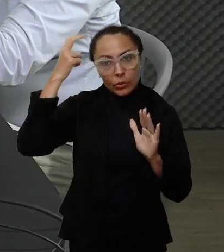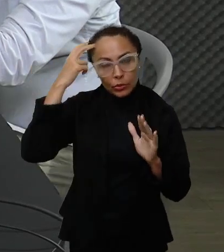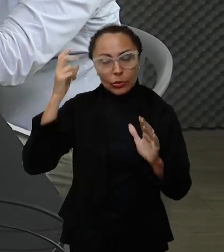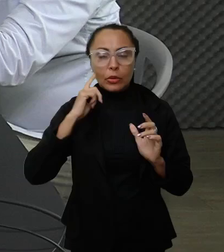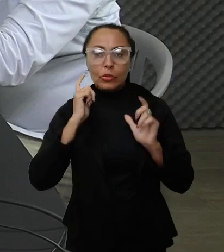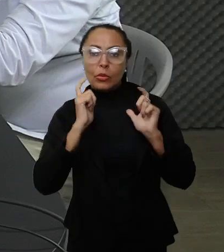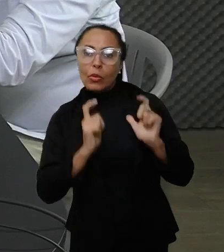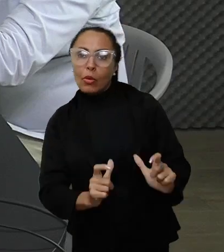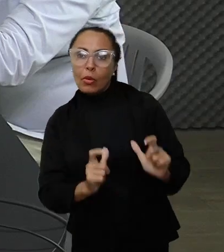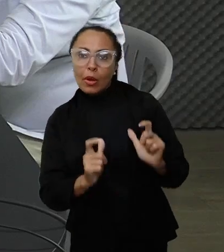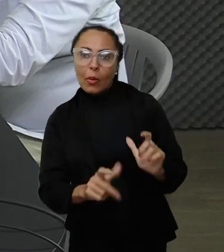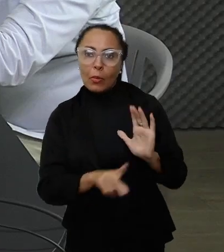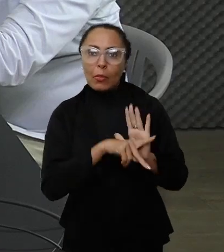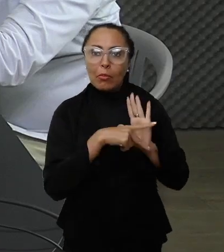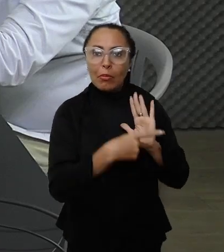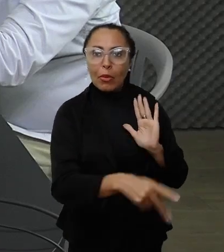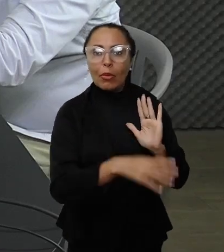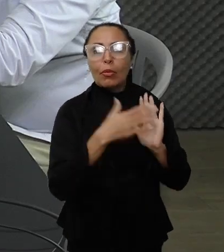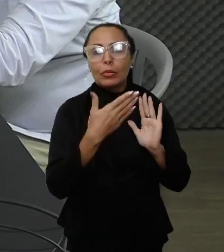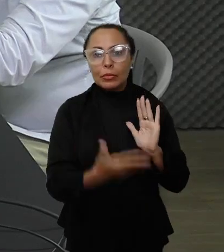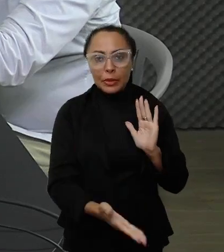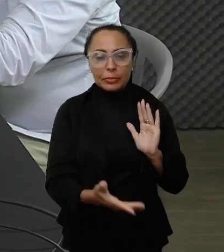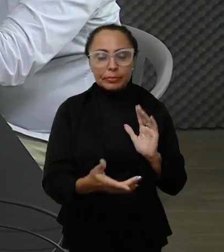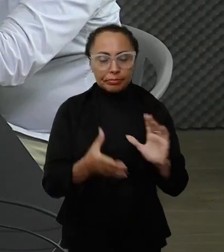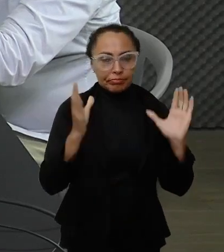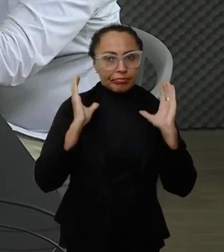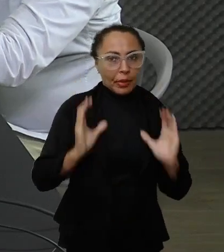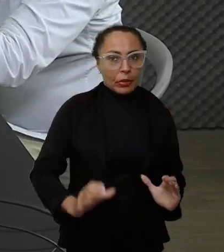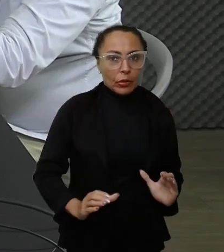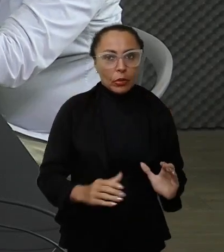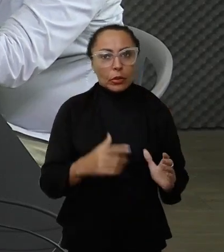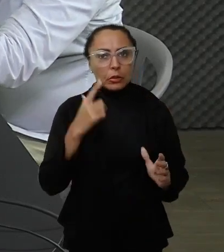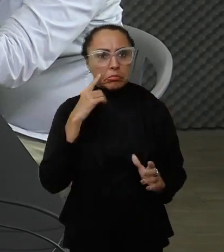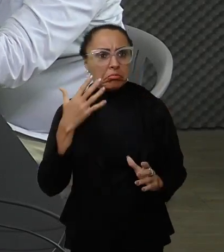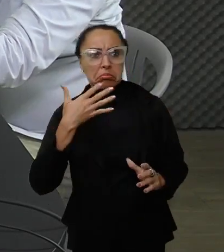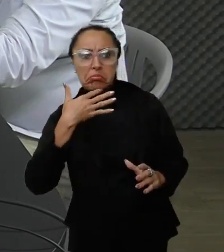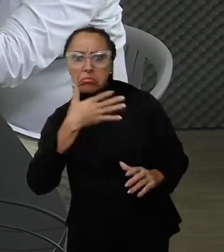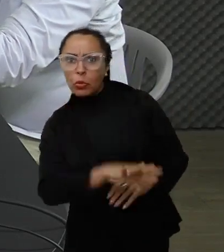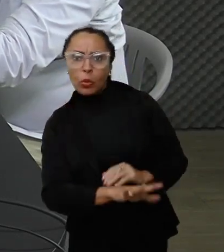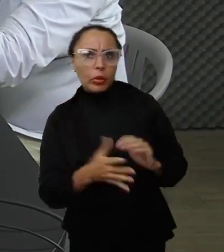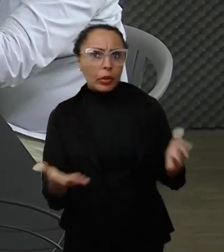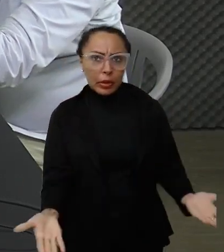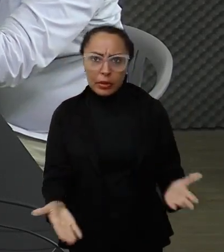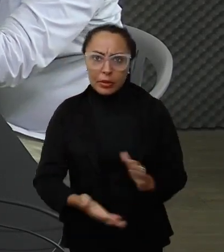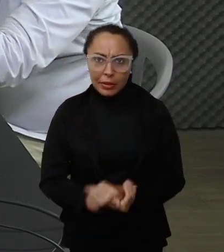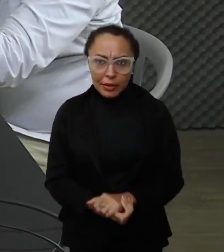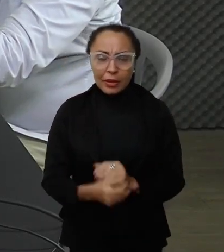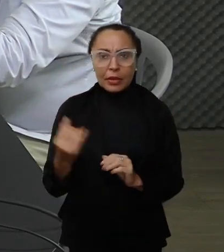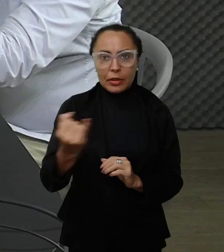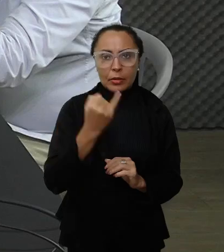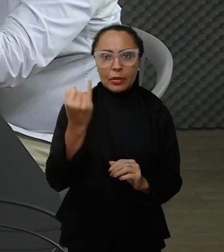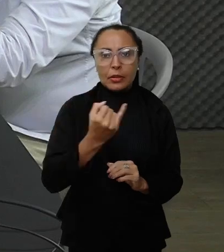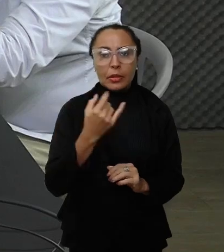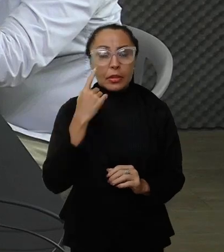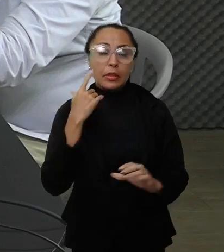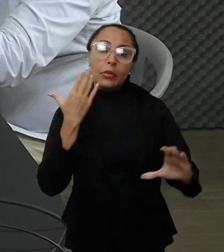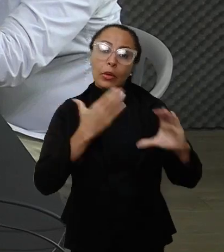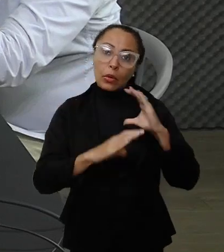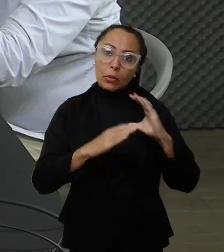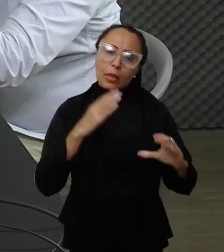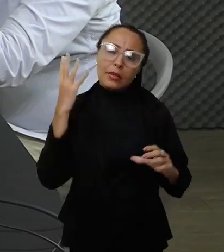lugar, o próprio cidadão, o próprio morador desconhece, né, Sim, a sim. importância das coisas. Então a comunicação é